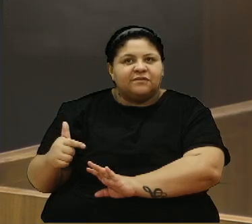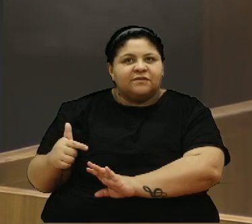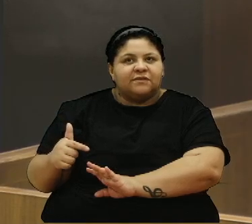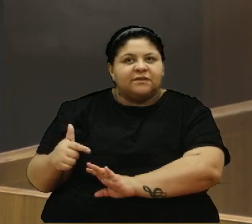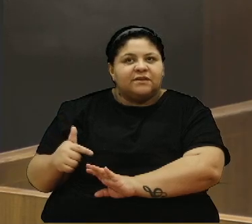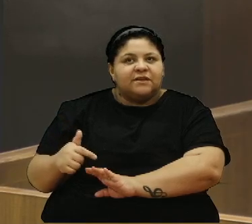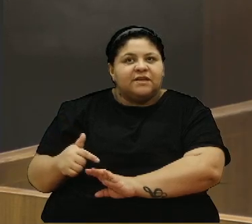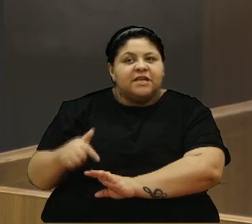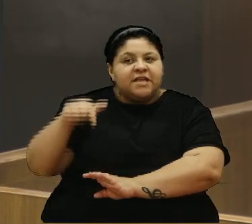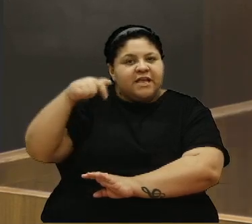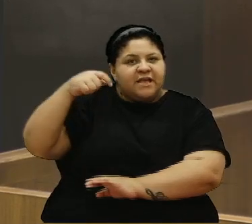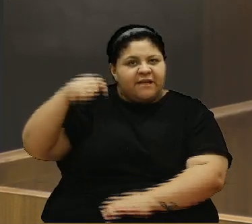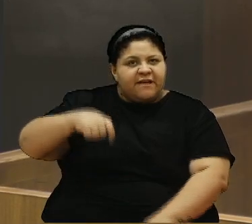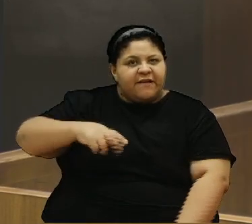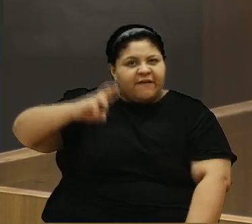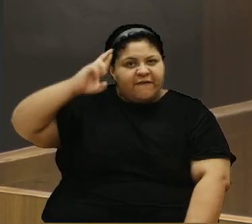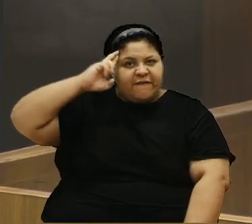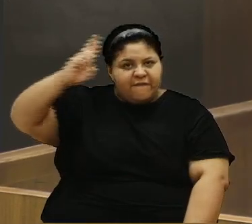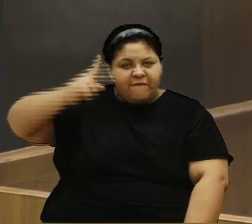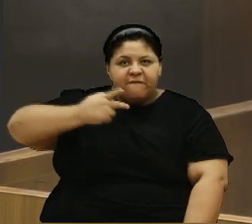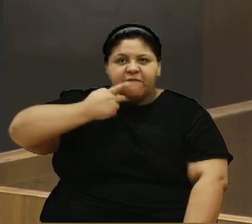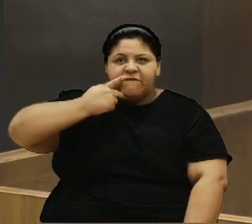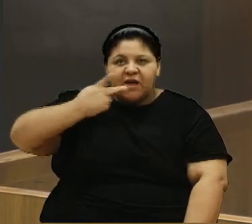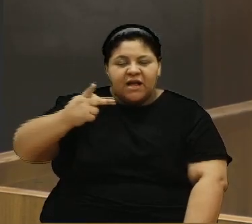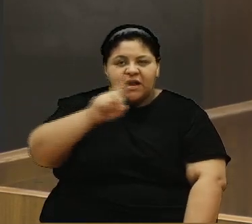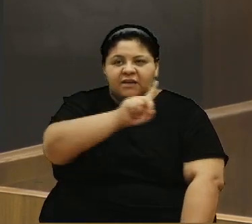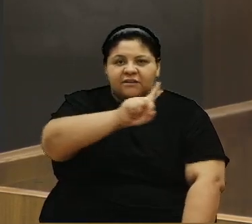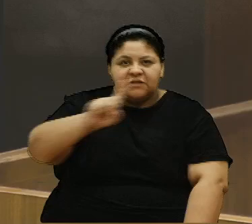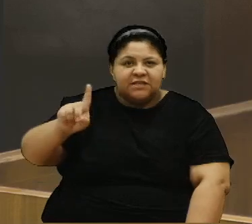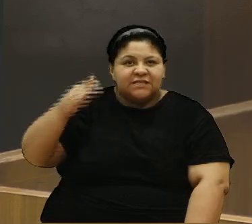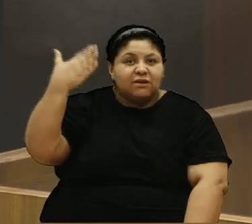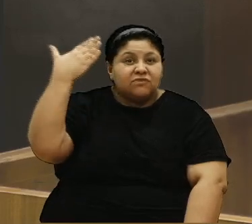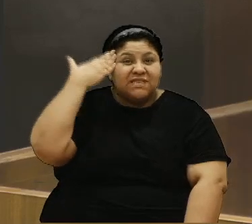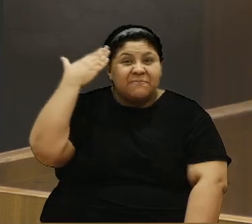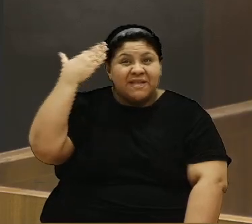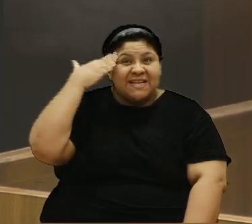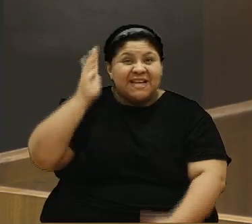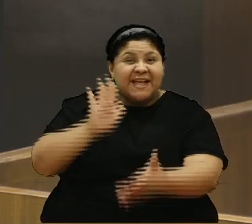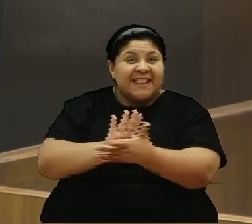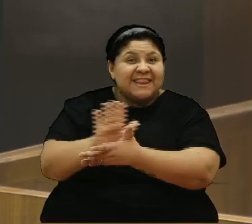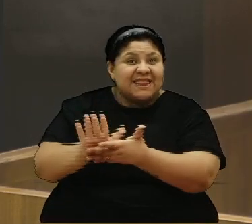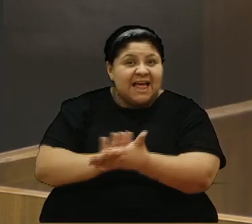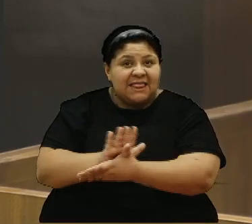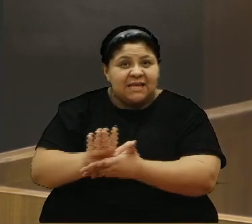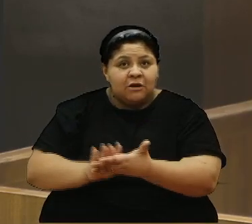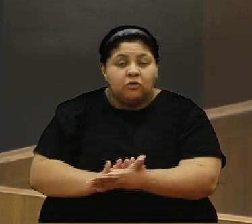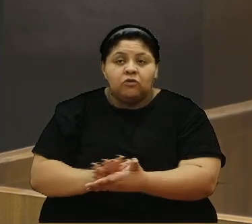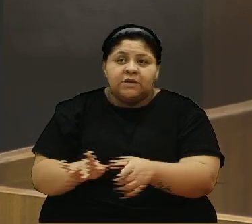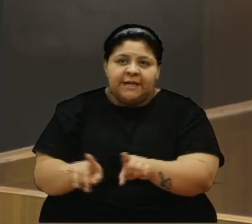senhor alega que não sabia de nada.